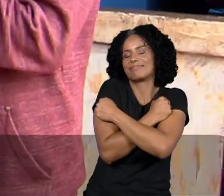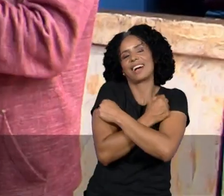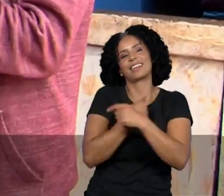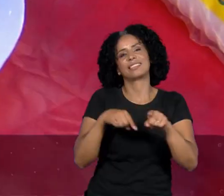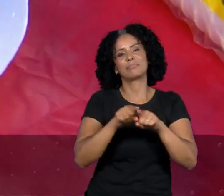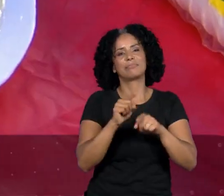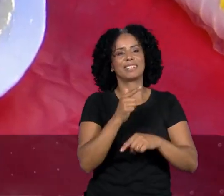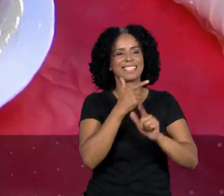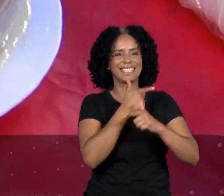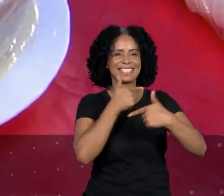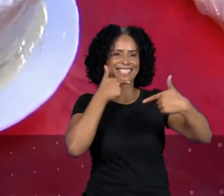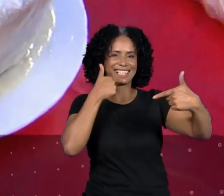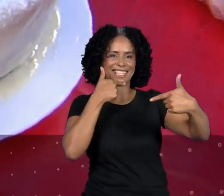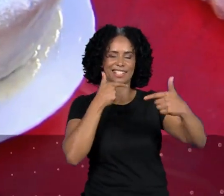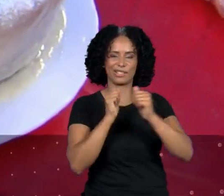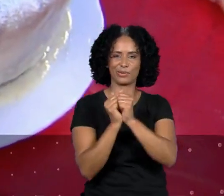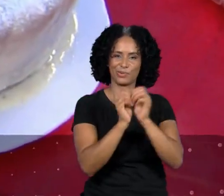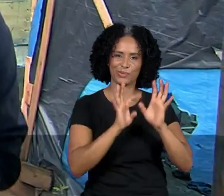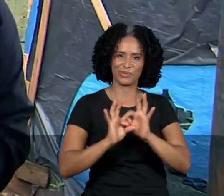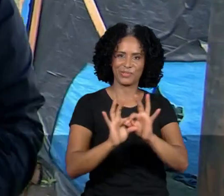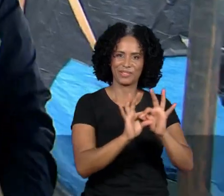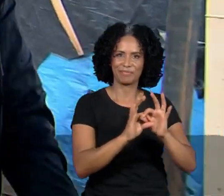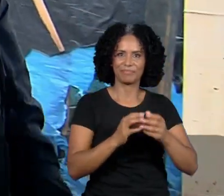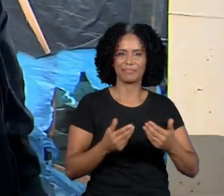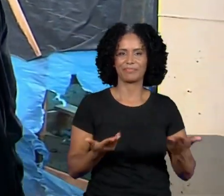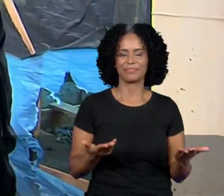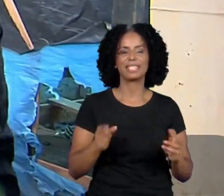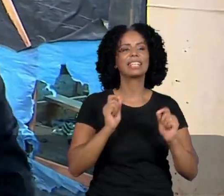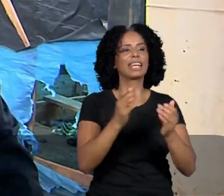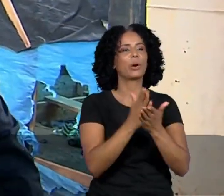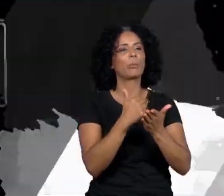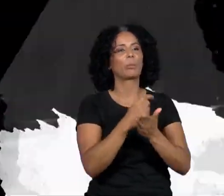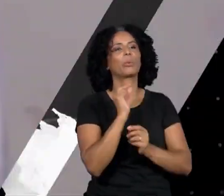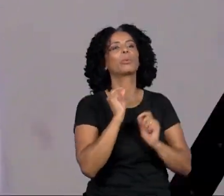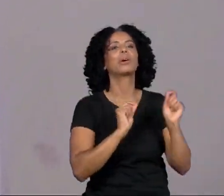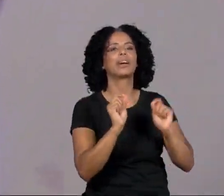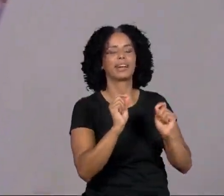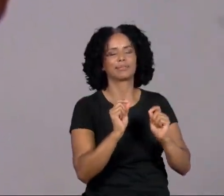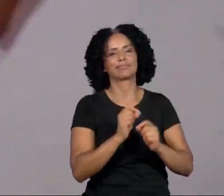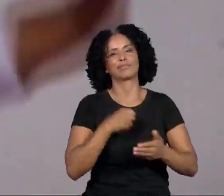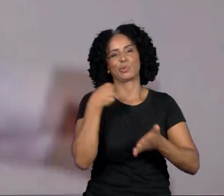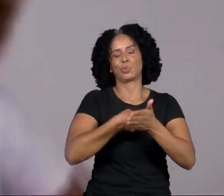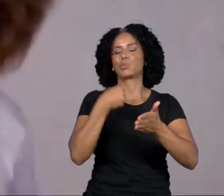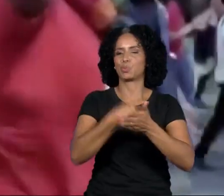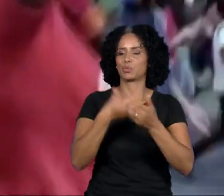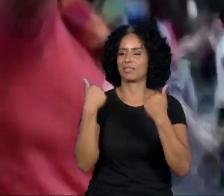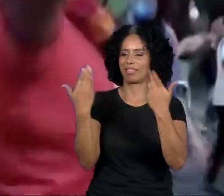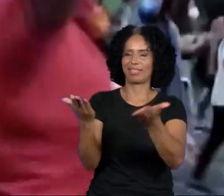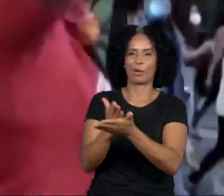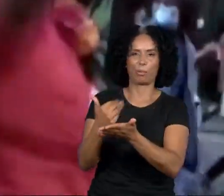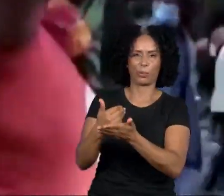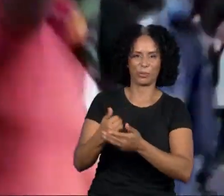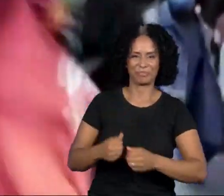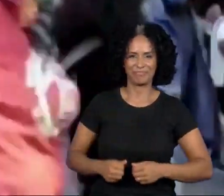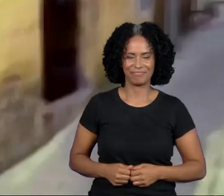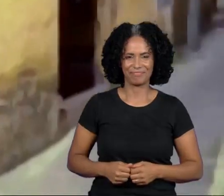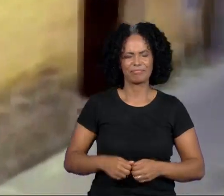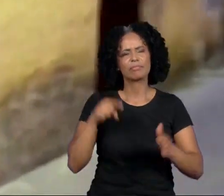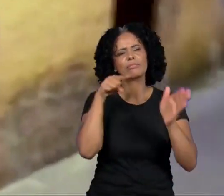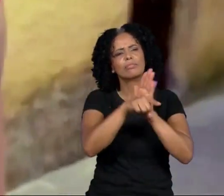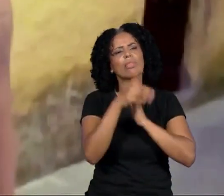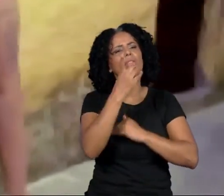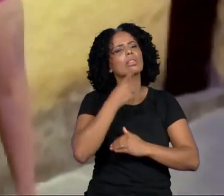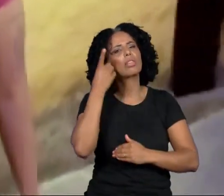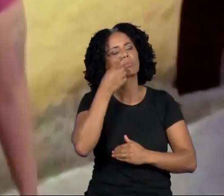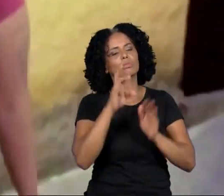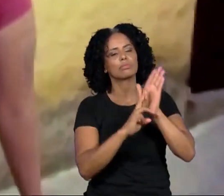sorrisos. E para quem vai o primeiro? Vai pra luta! Você ser deputada representa o que para você e